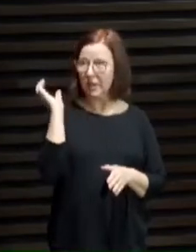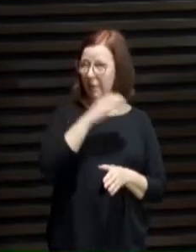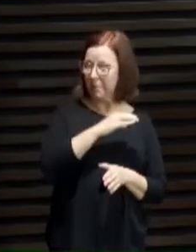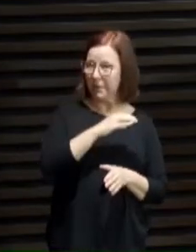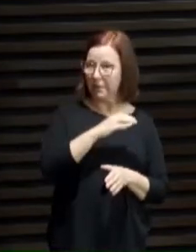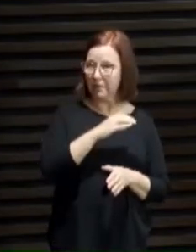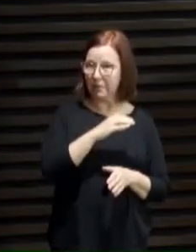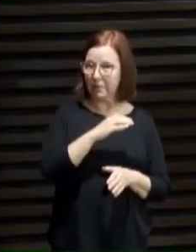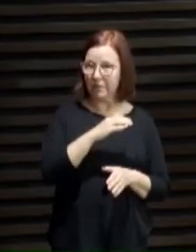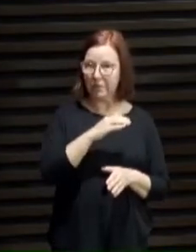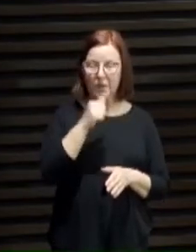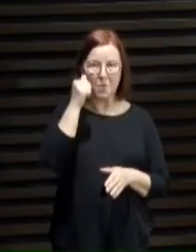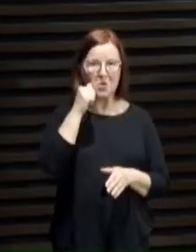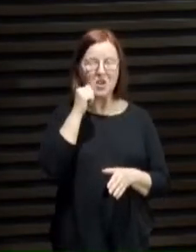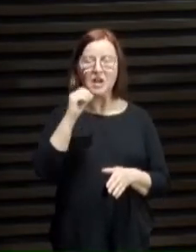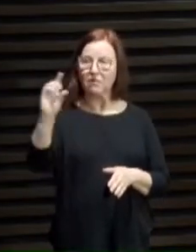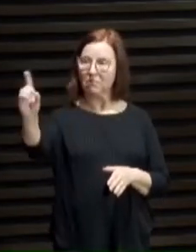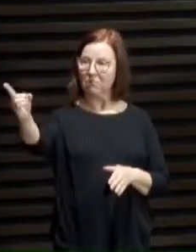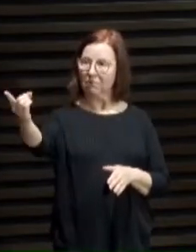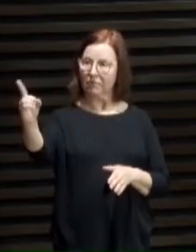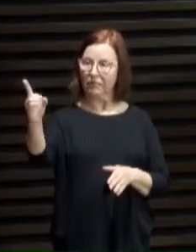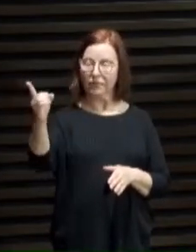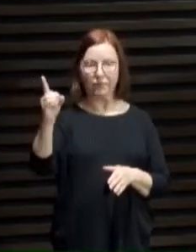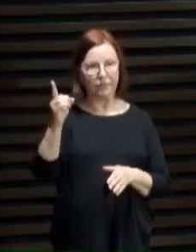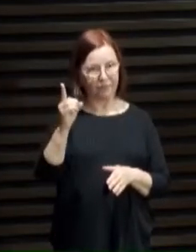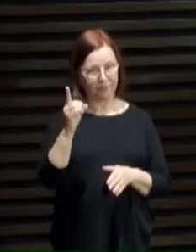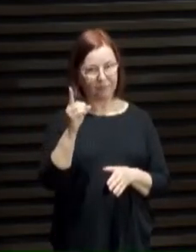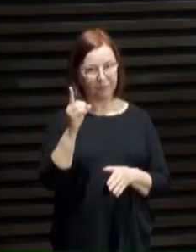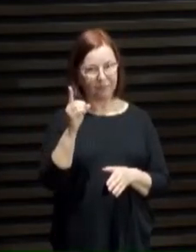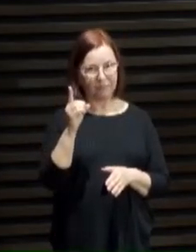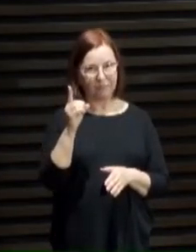uma mulher. Essa mulher, ela